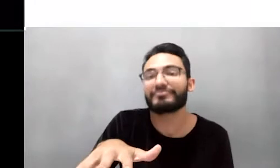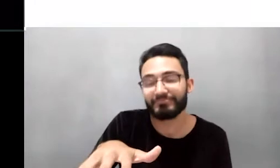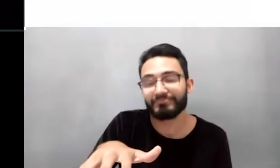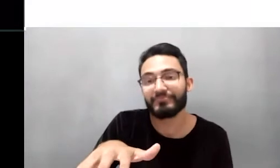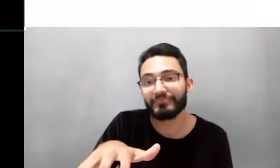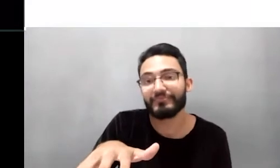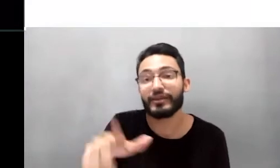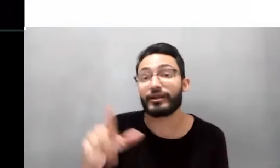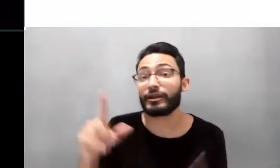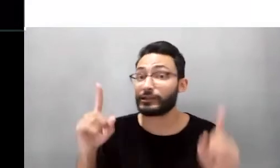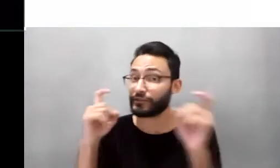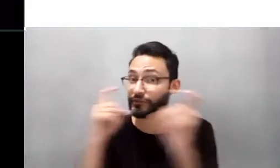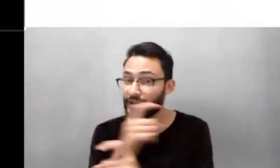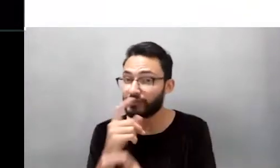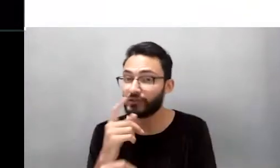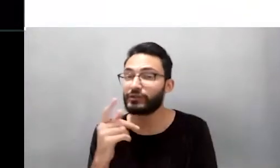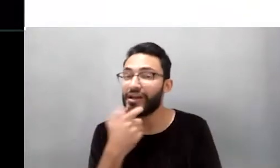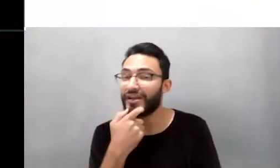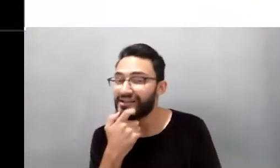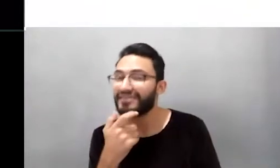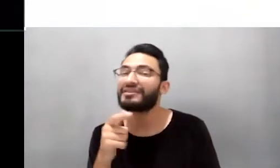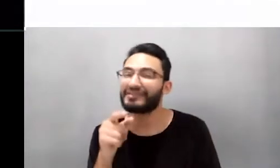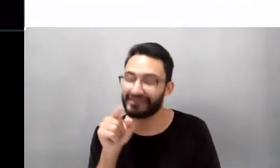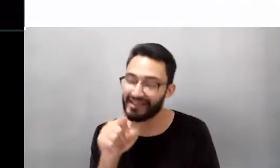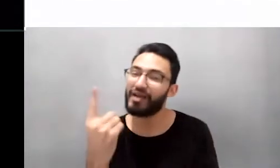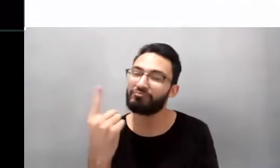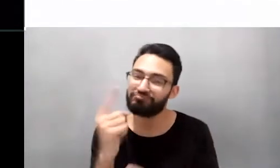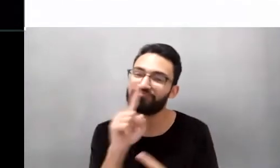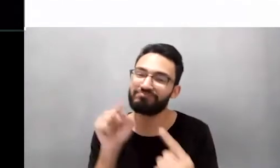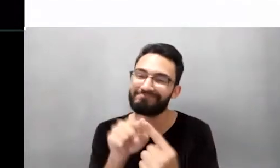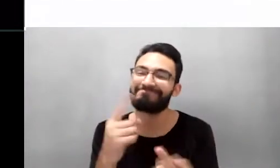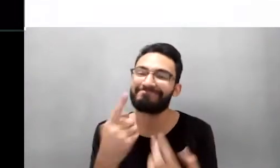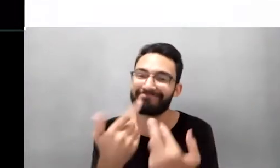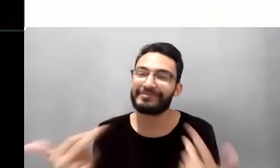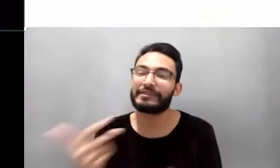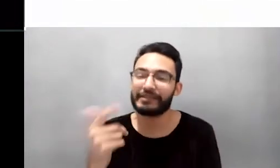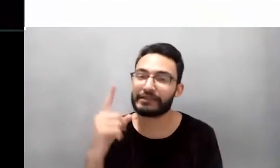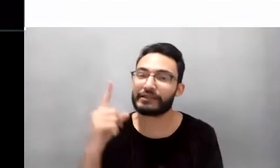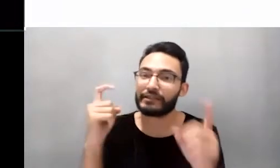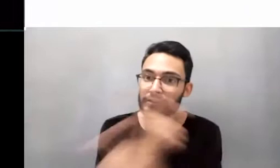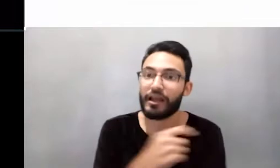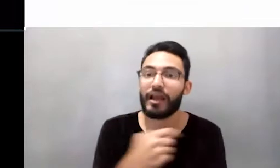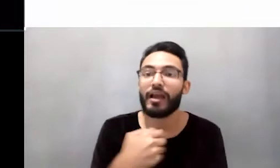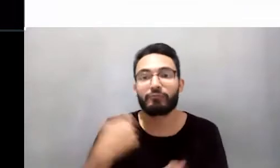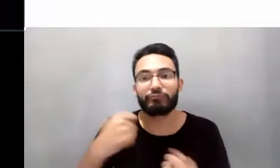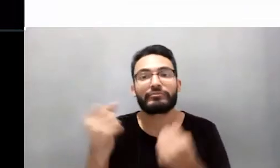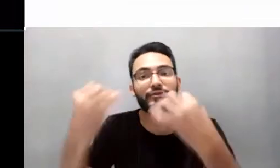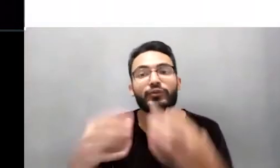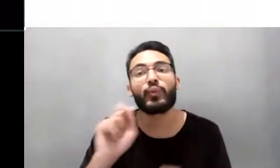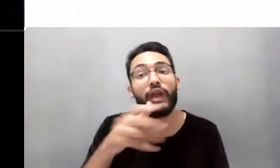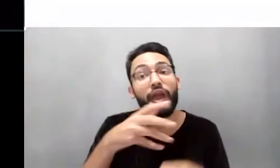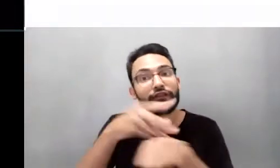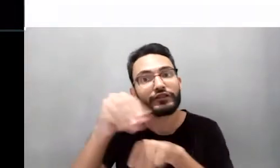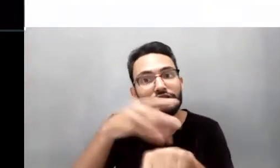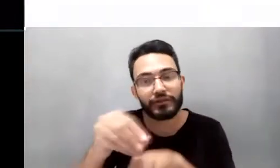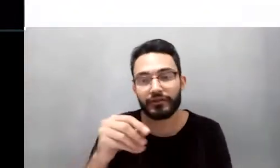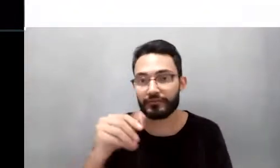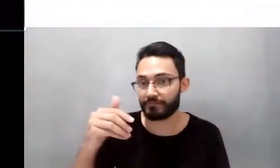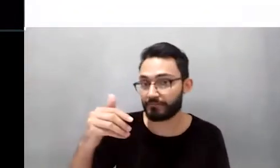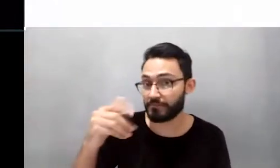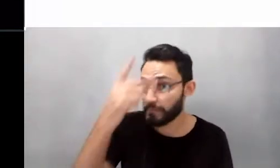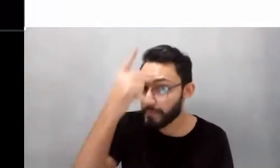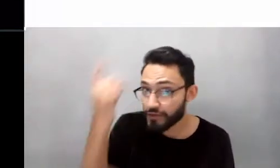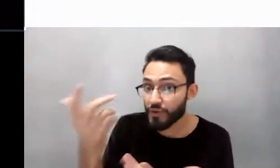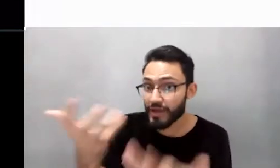de dores, né? O inglês ele é um ponto, e eu não poderia deixar de falar em dicas para as pessoas que